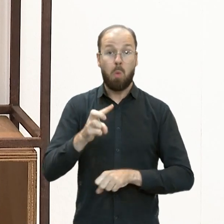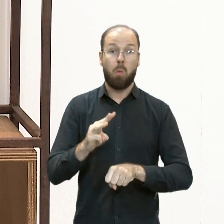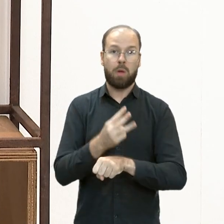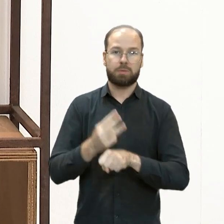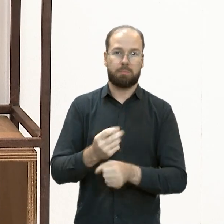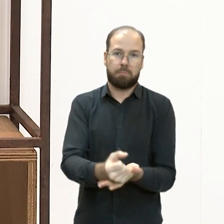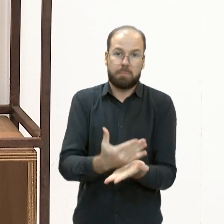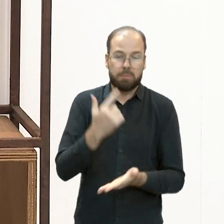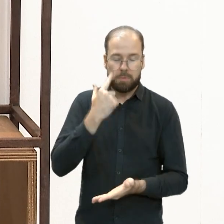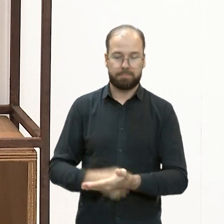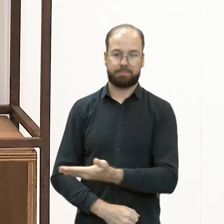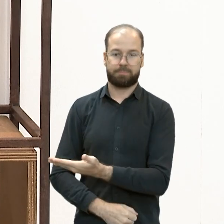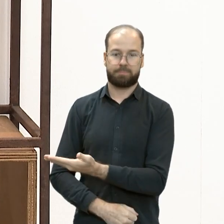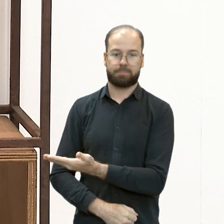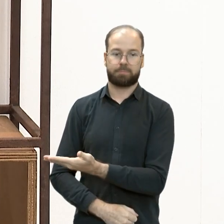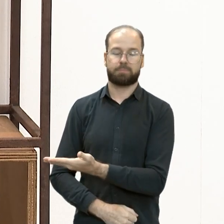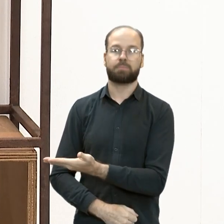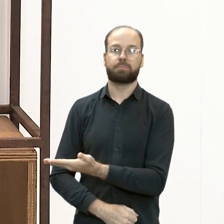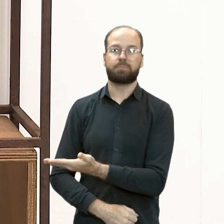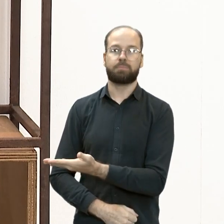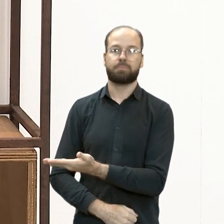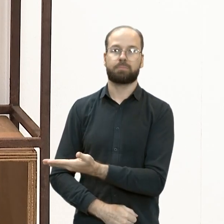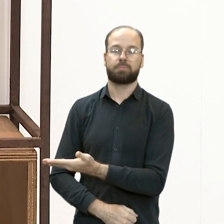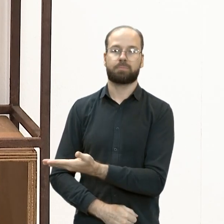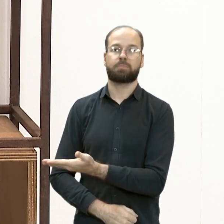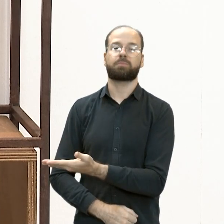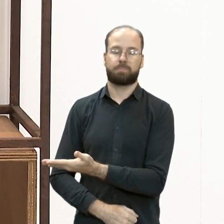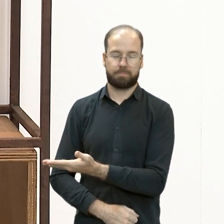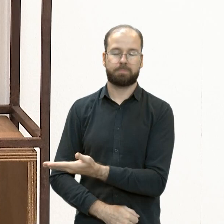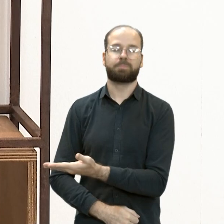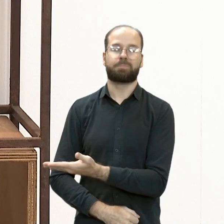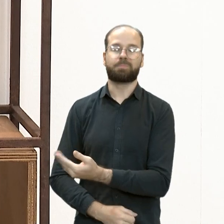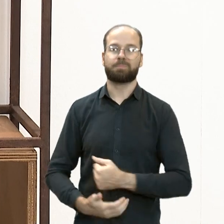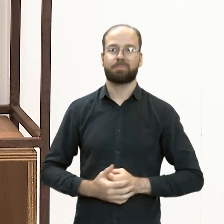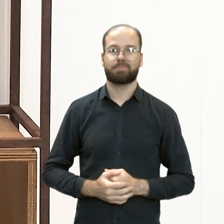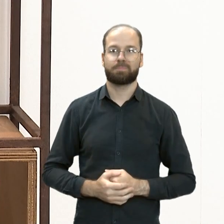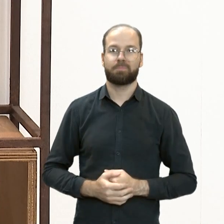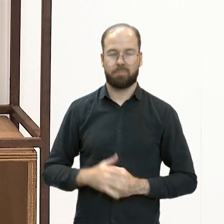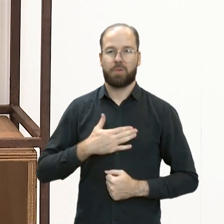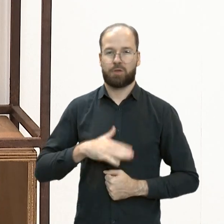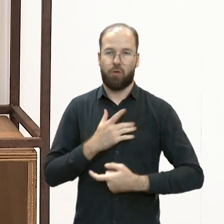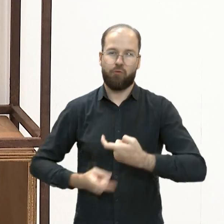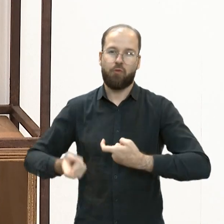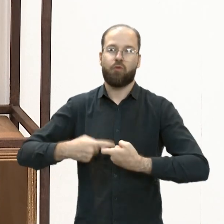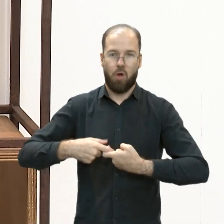62 99181 1406, 62 99181 1406. Daqui a pouquinho então a gente volta, não sai daí